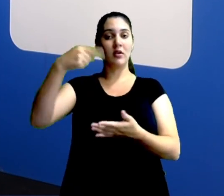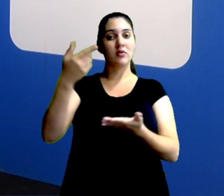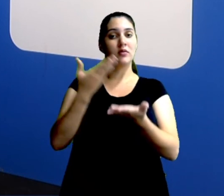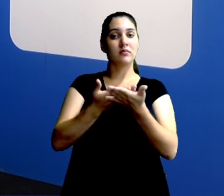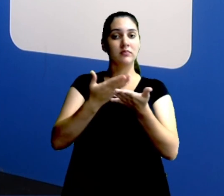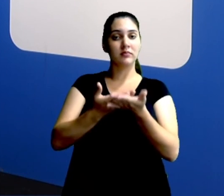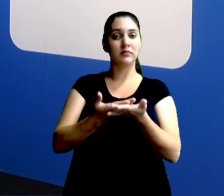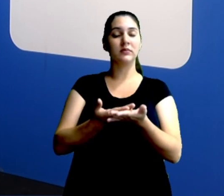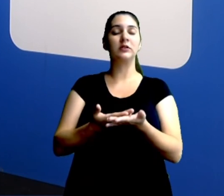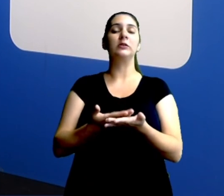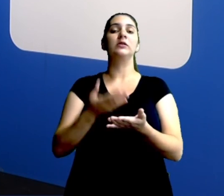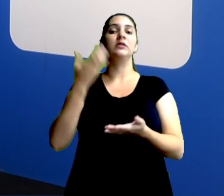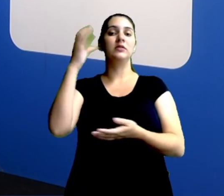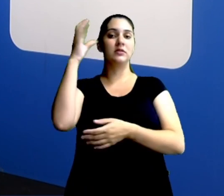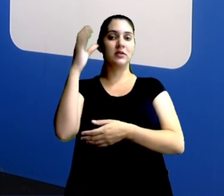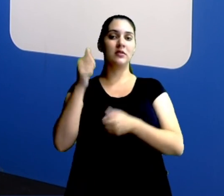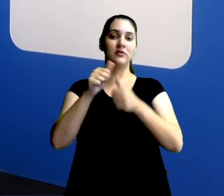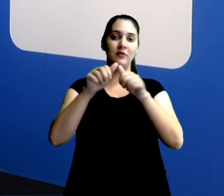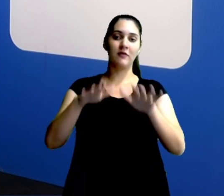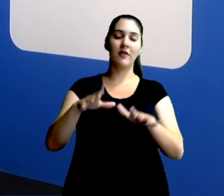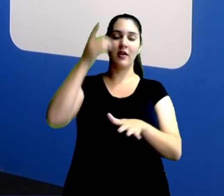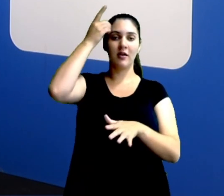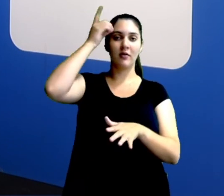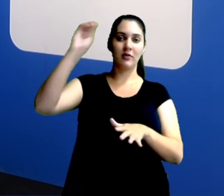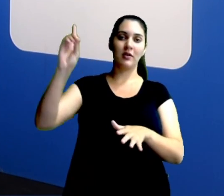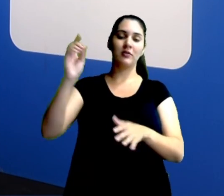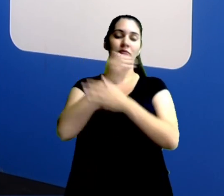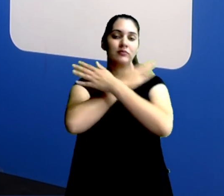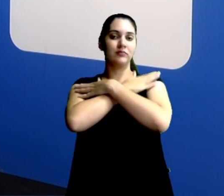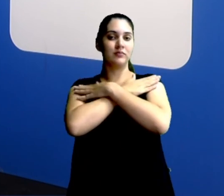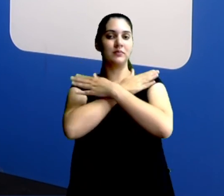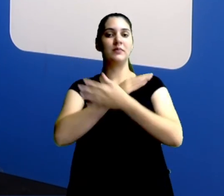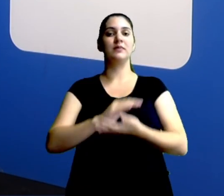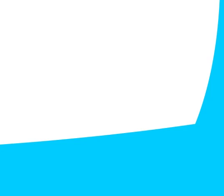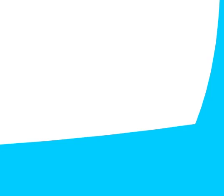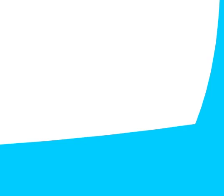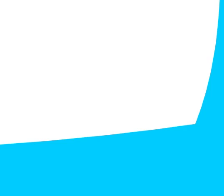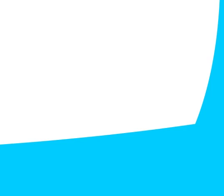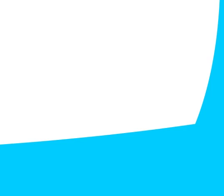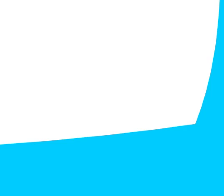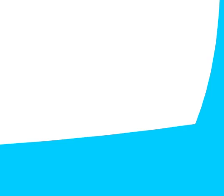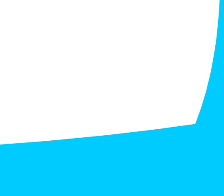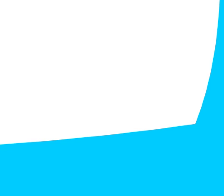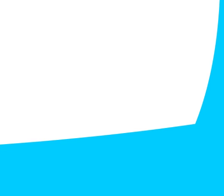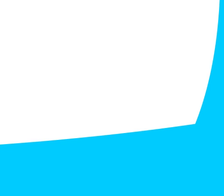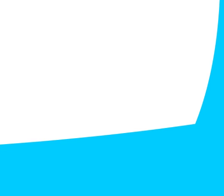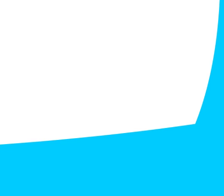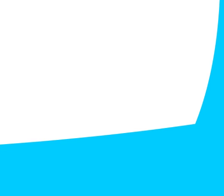próxima aula de Ciências da Natureza. Fiquem com Deus e um forte abraço.